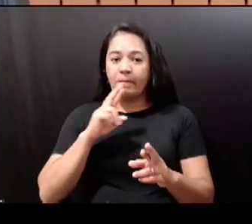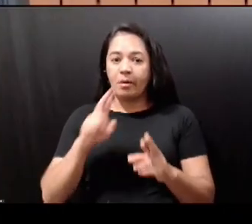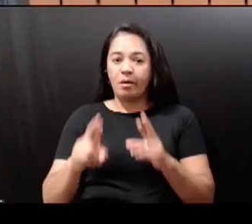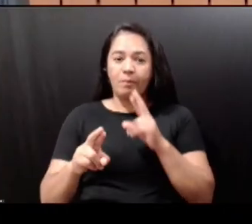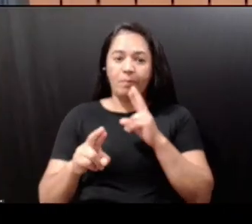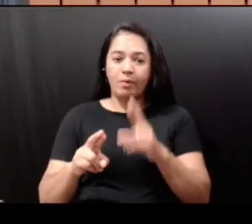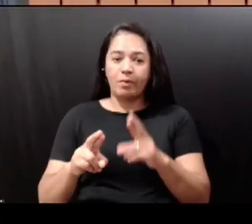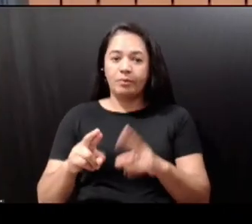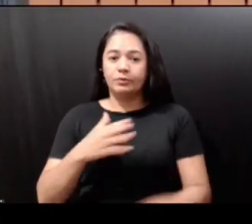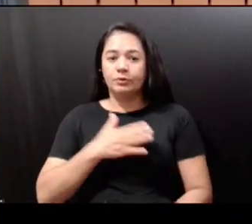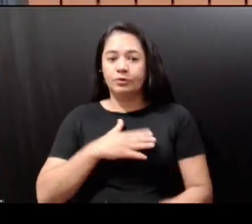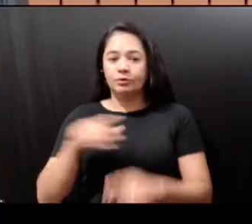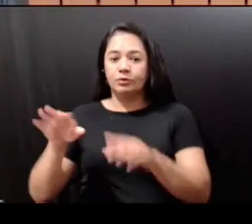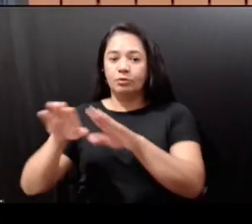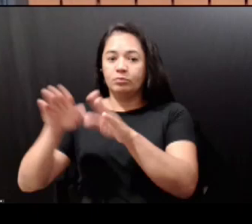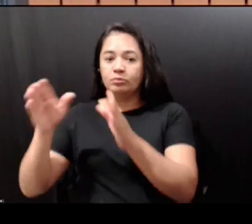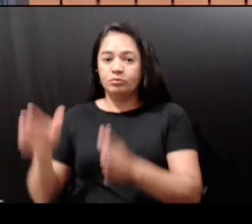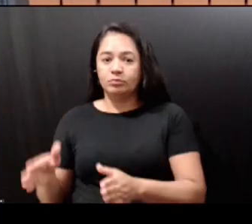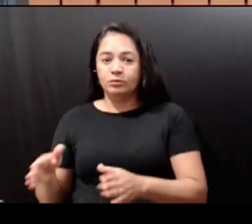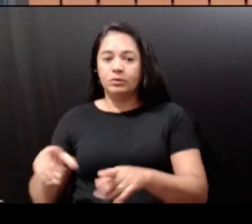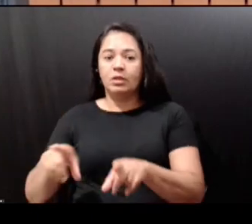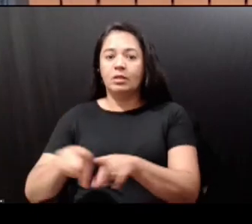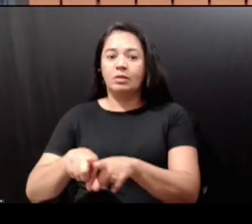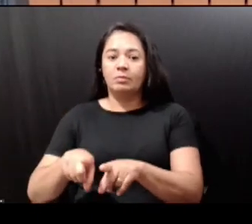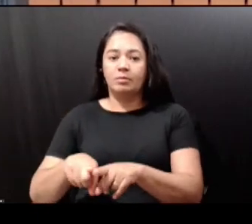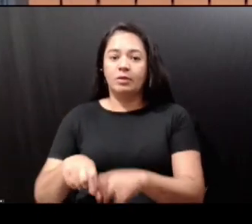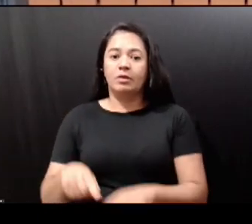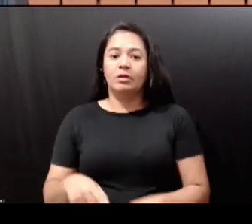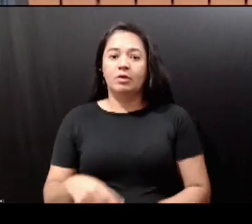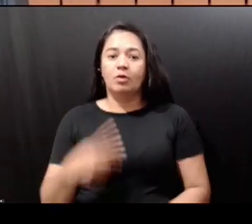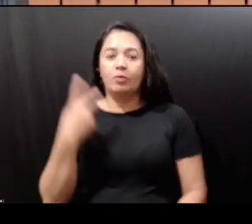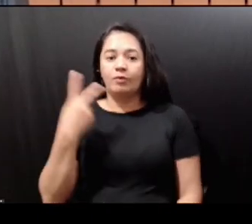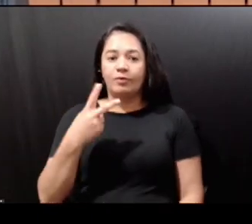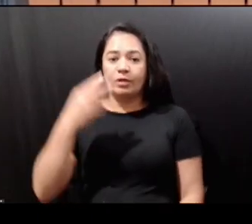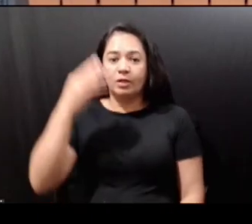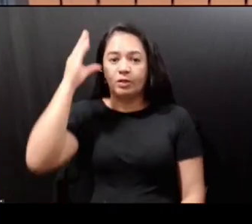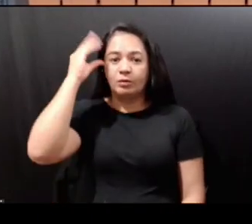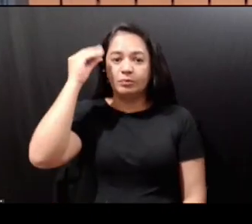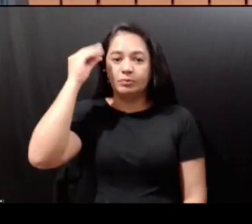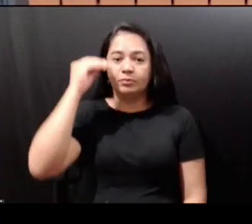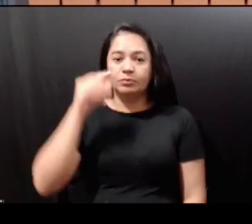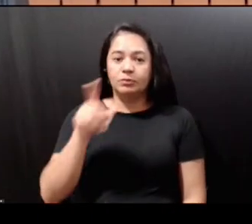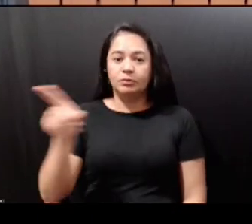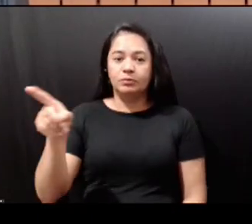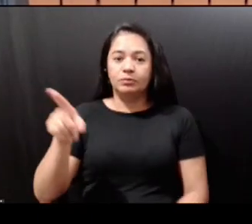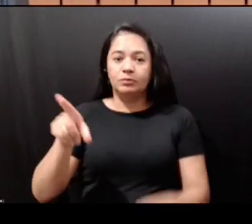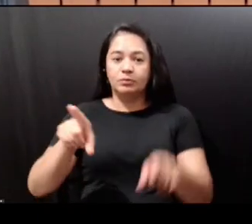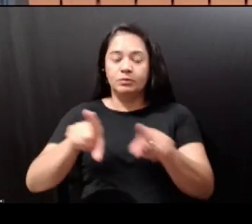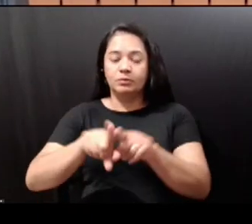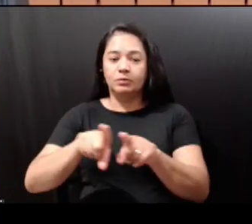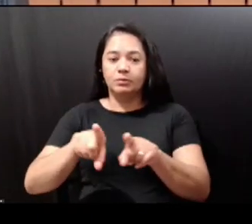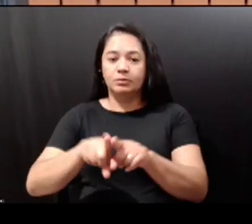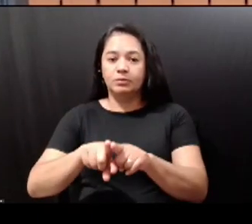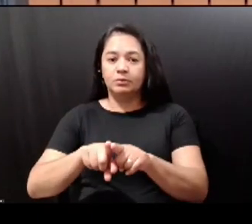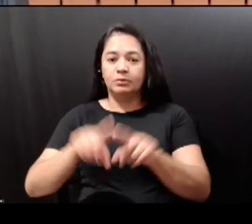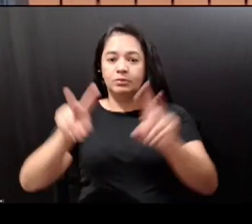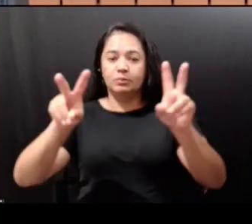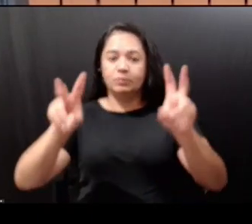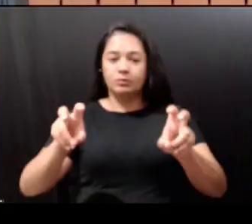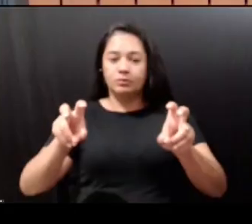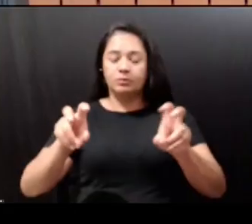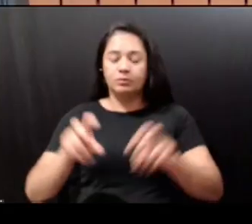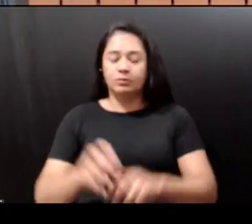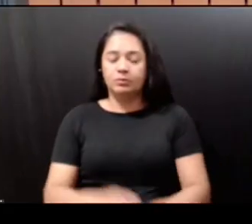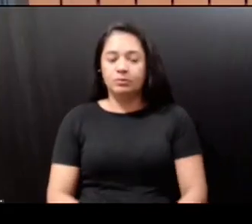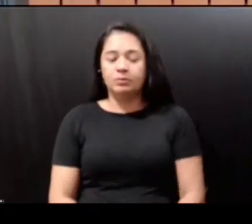gabinete, fora do meu gabinete, eu acho que o vereador Benê Lima e o senhor também, é um tema que conduz o